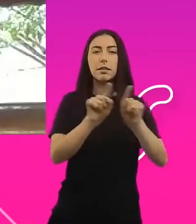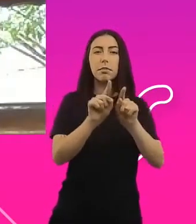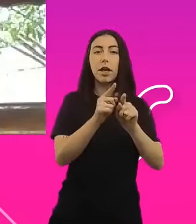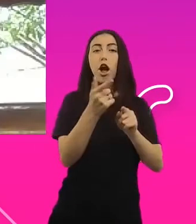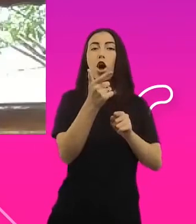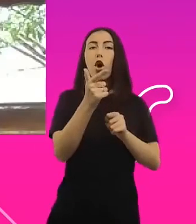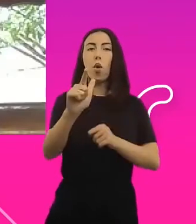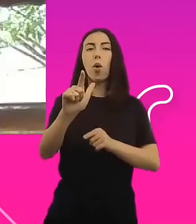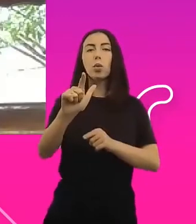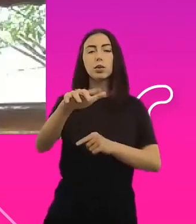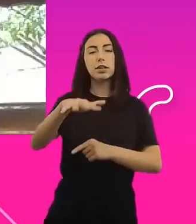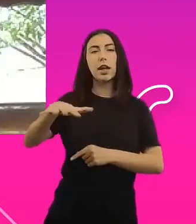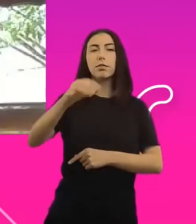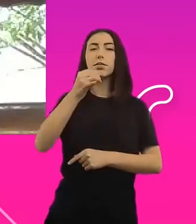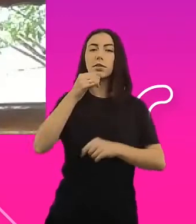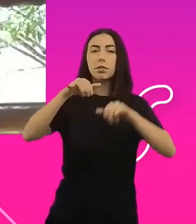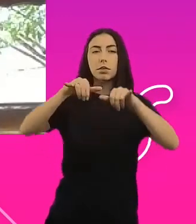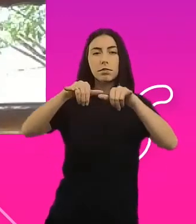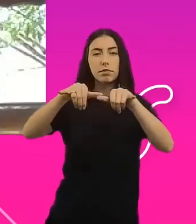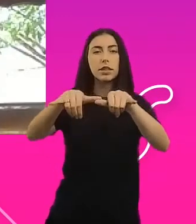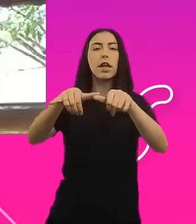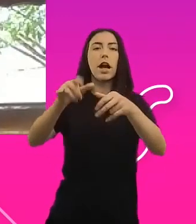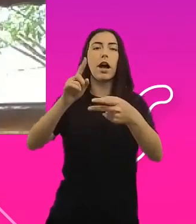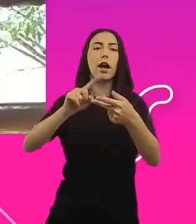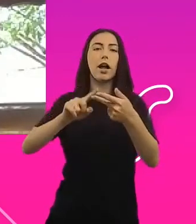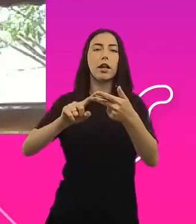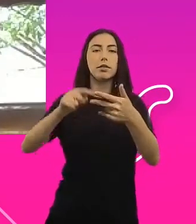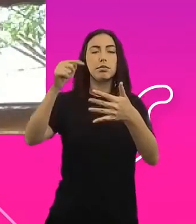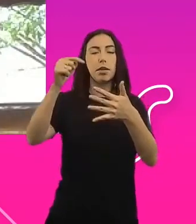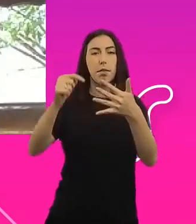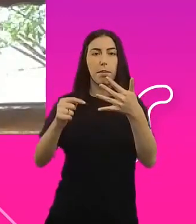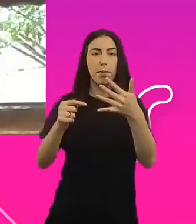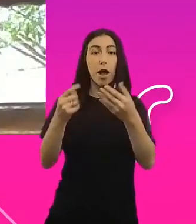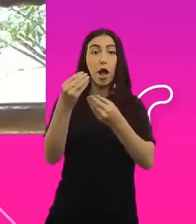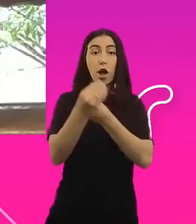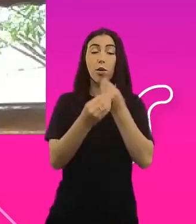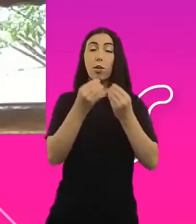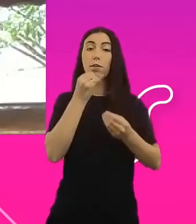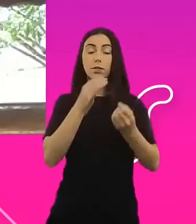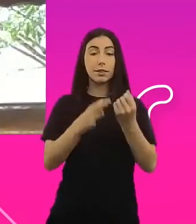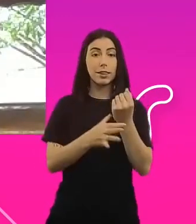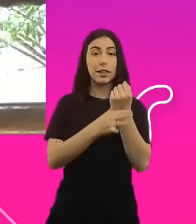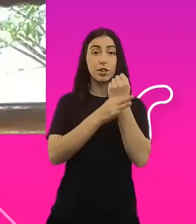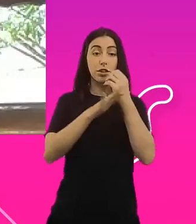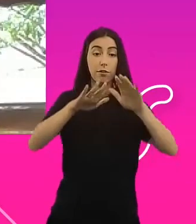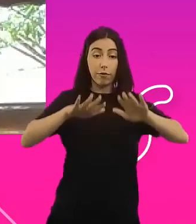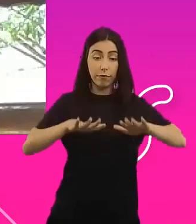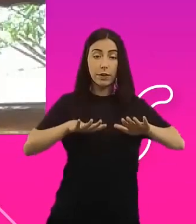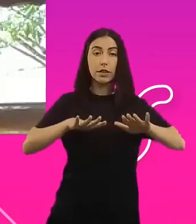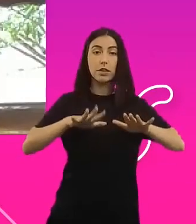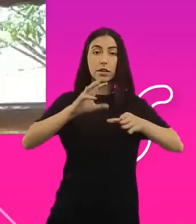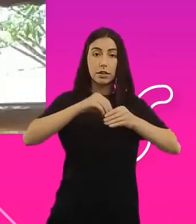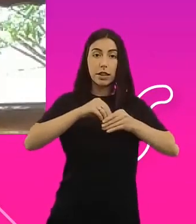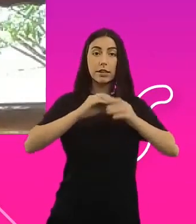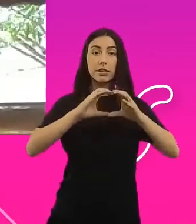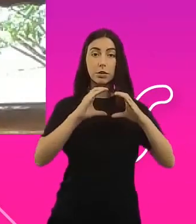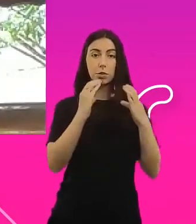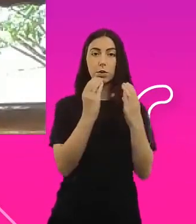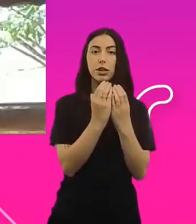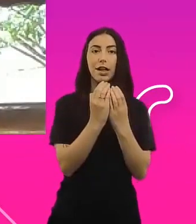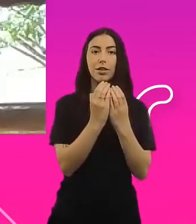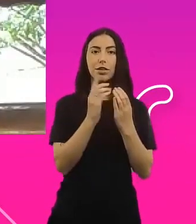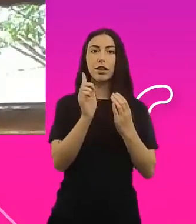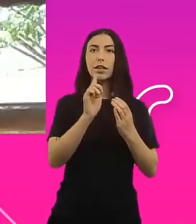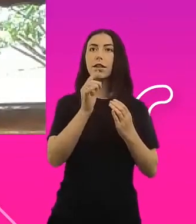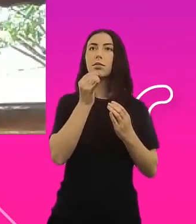Então, como é que a gente garante que esse recurso ele fique dentro das comunidades? Então, essa era a pergunta que a gente tinha na época, né? Então,